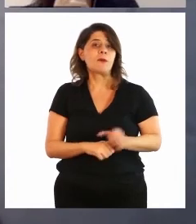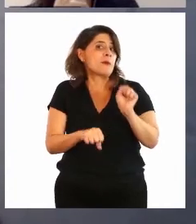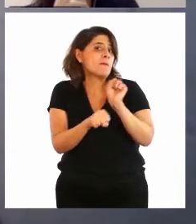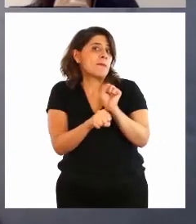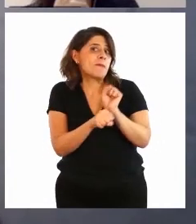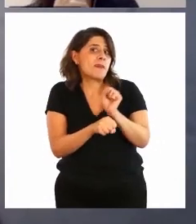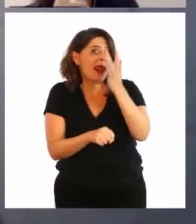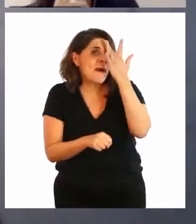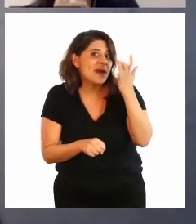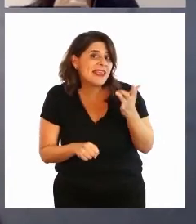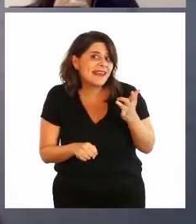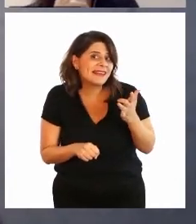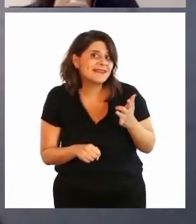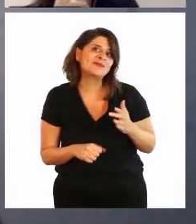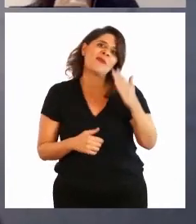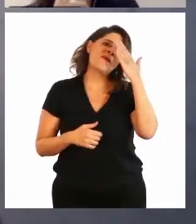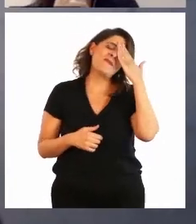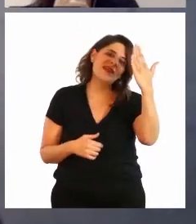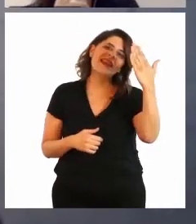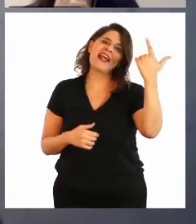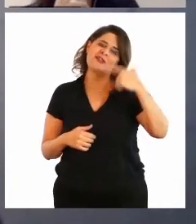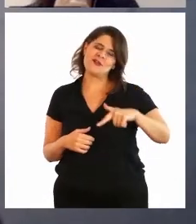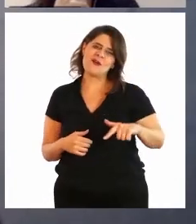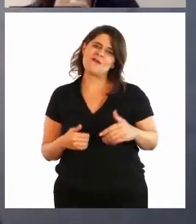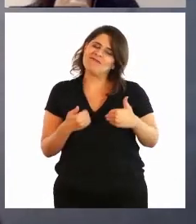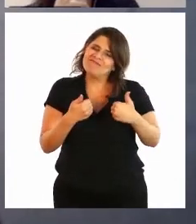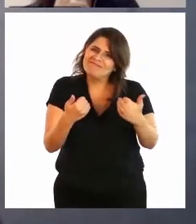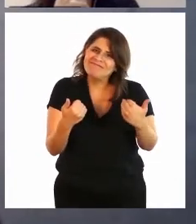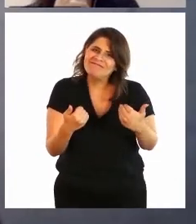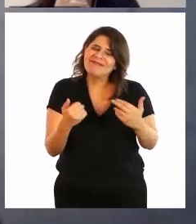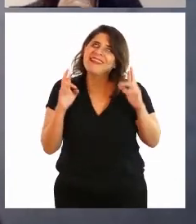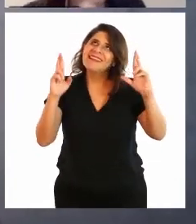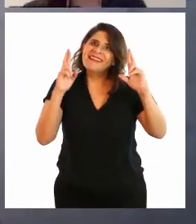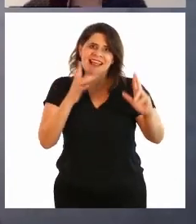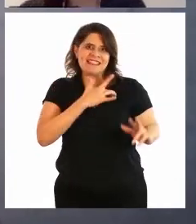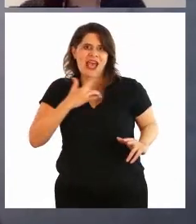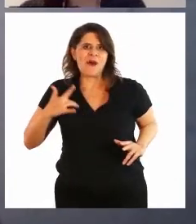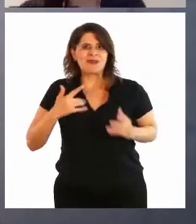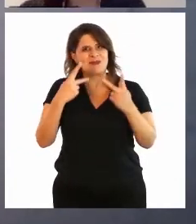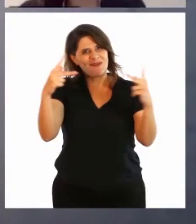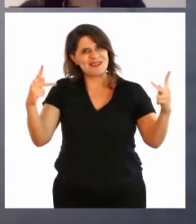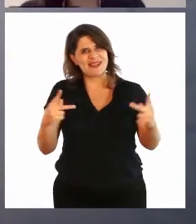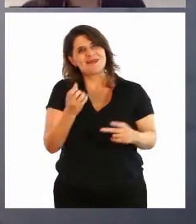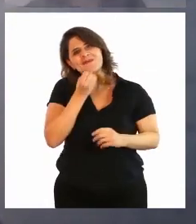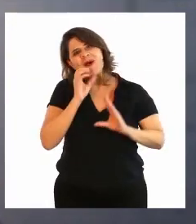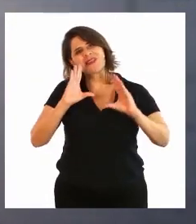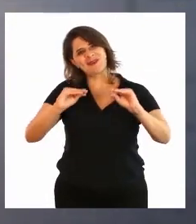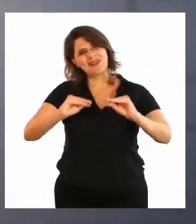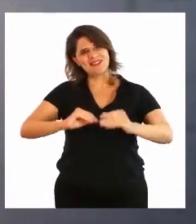amanhã. Obrigado novamente. Saúde para todas e todos e boa noite.